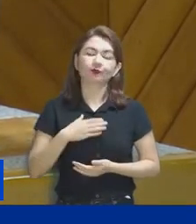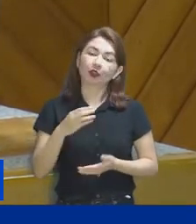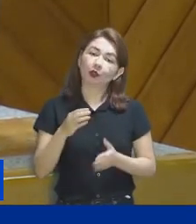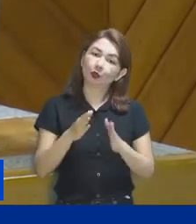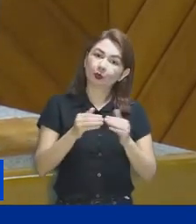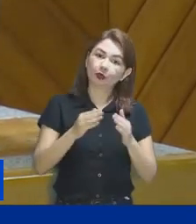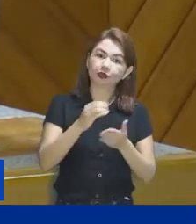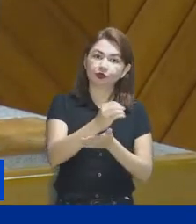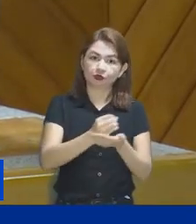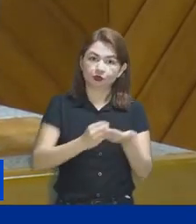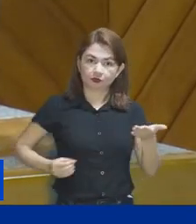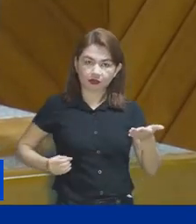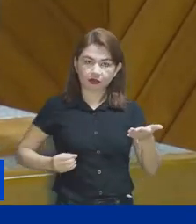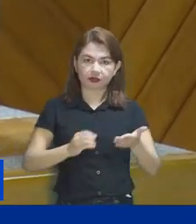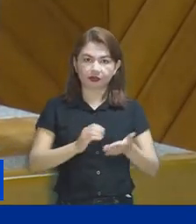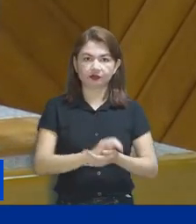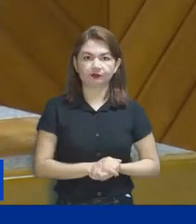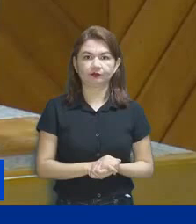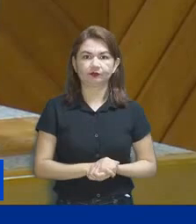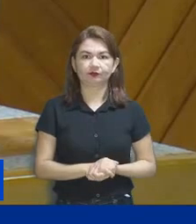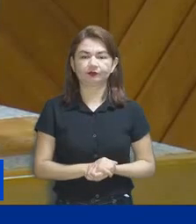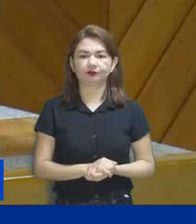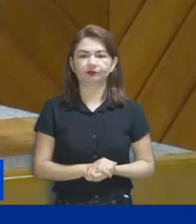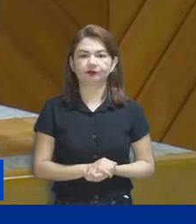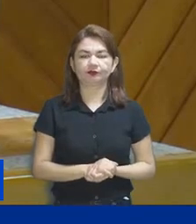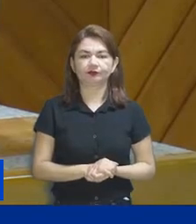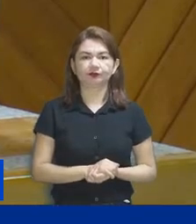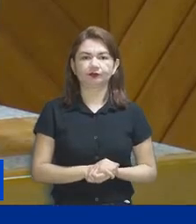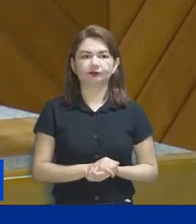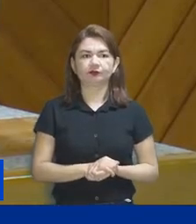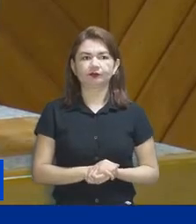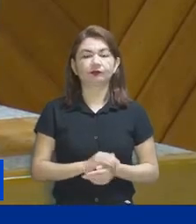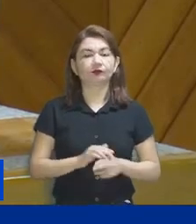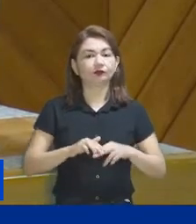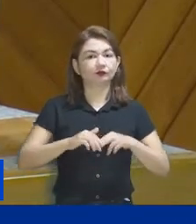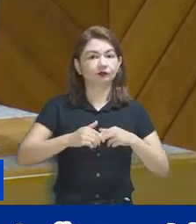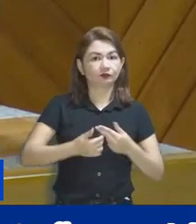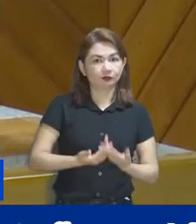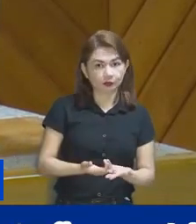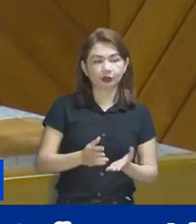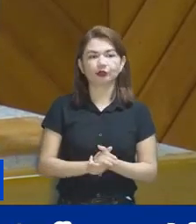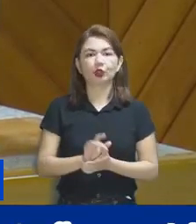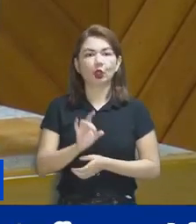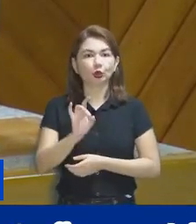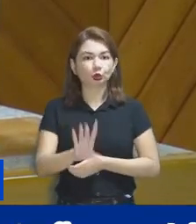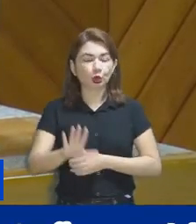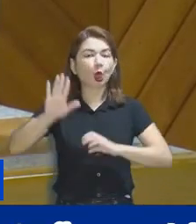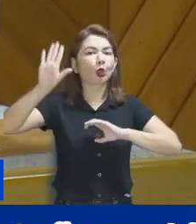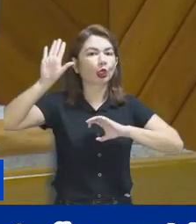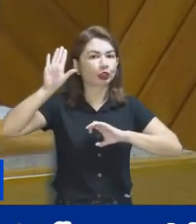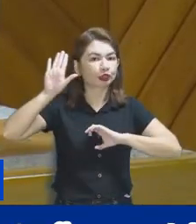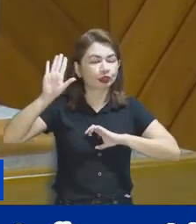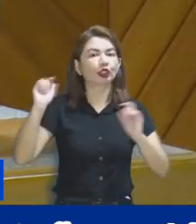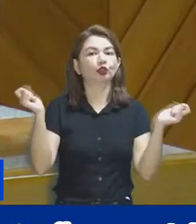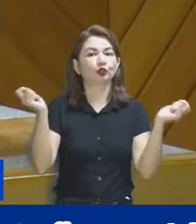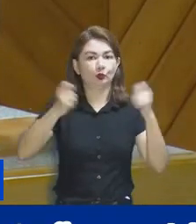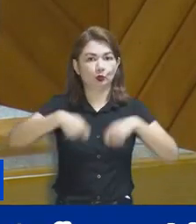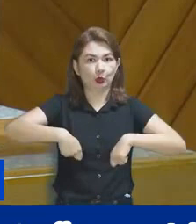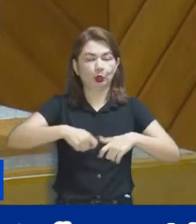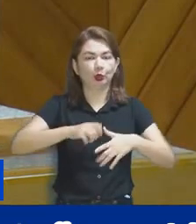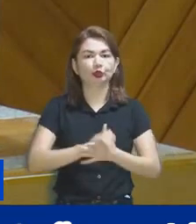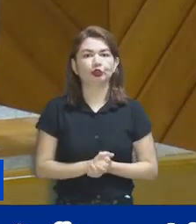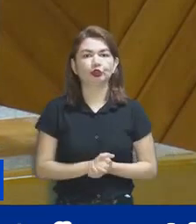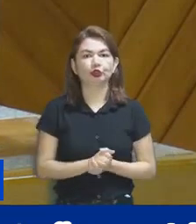de legitimidade passiva, porque por expressa disposição legal, somente o candidato pode figurar no